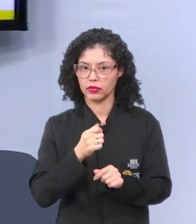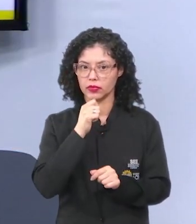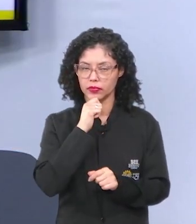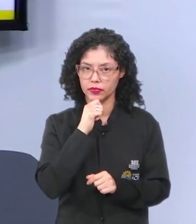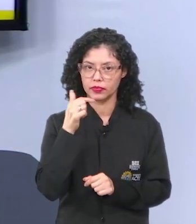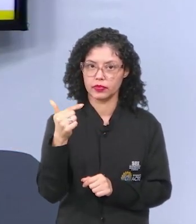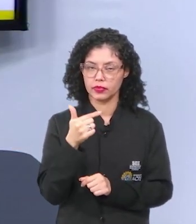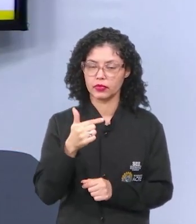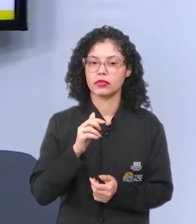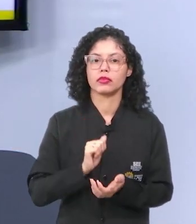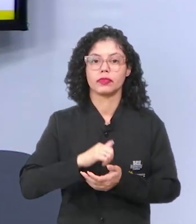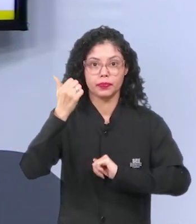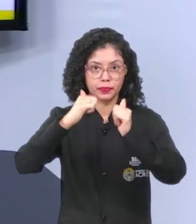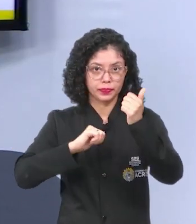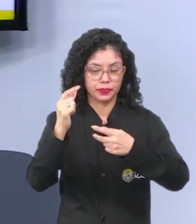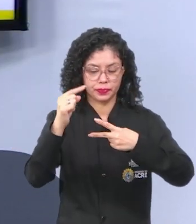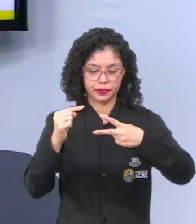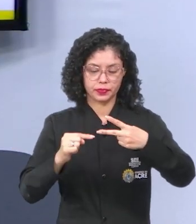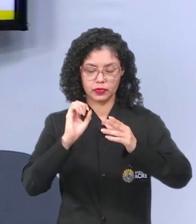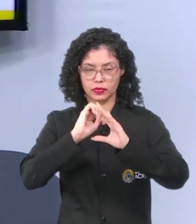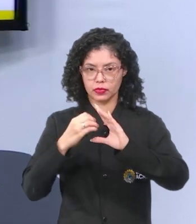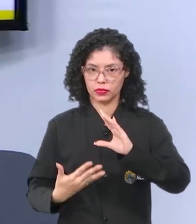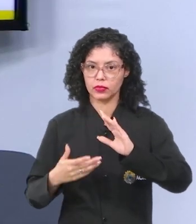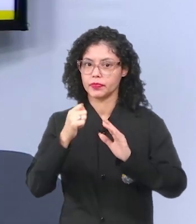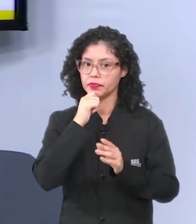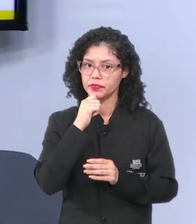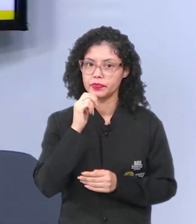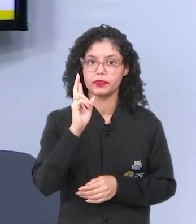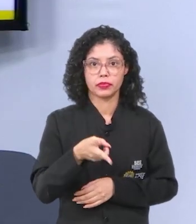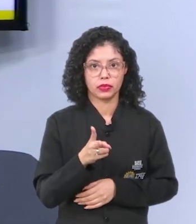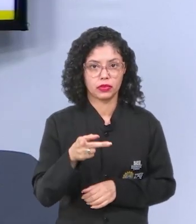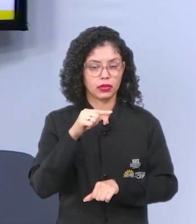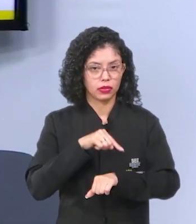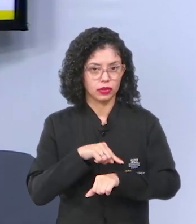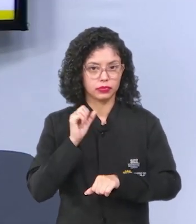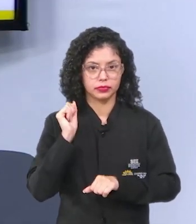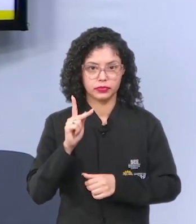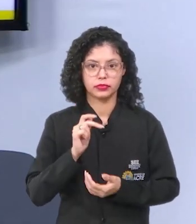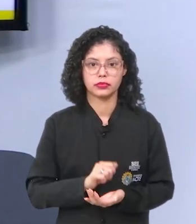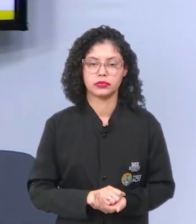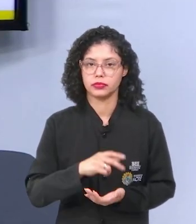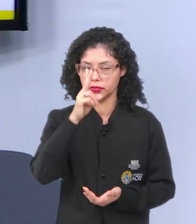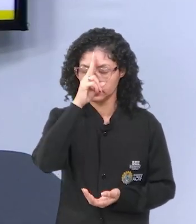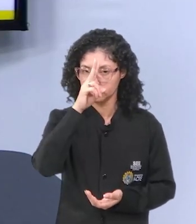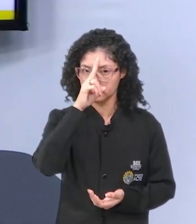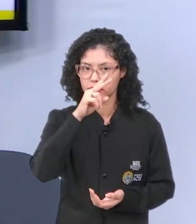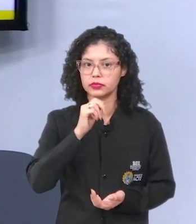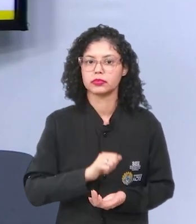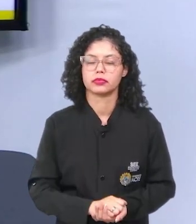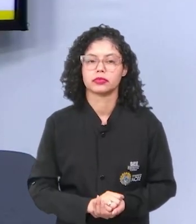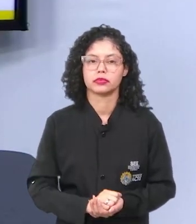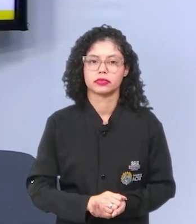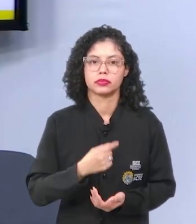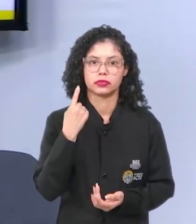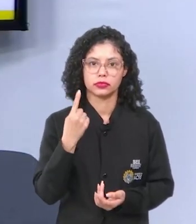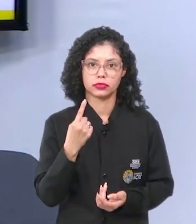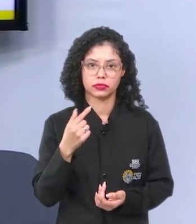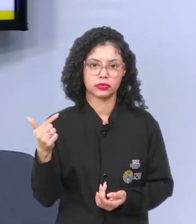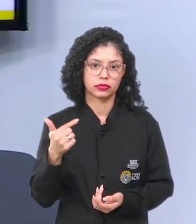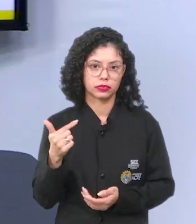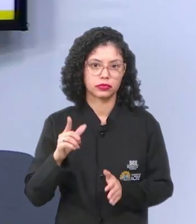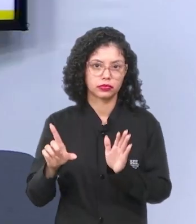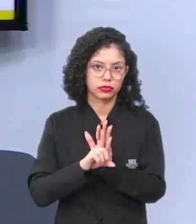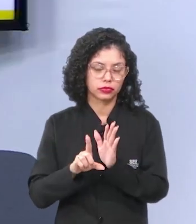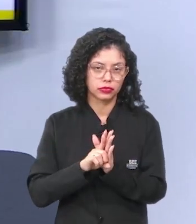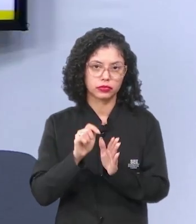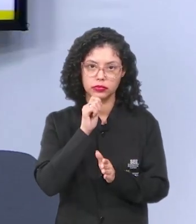lei de Mendel vai analisar duas características ao mesmo tempo. E lembrando, na segunda lei de Mendel,